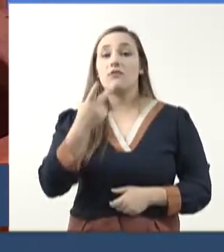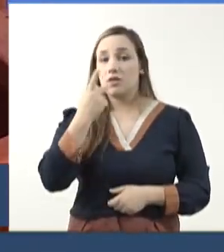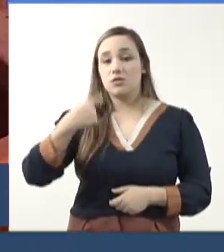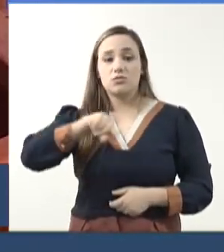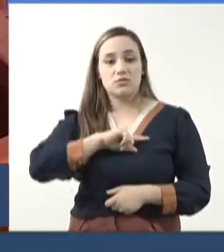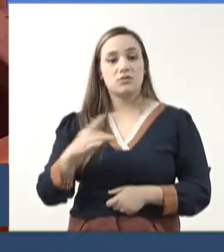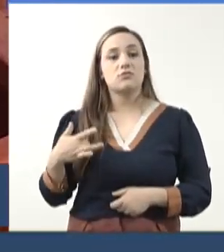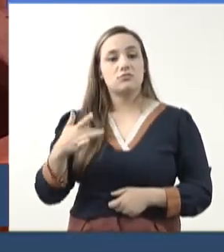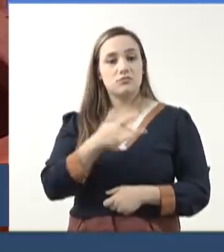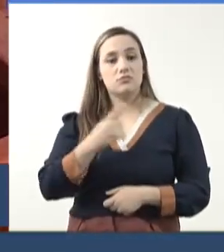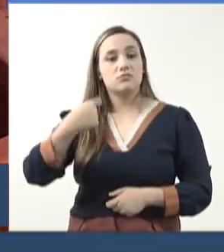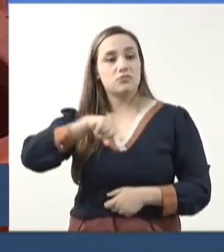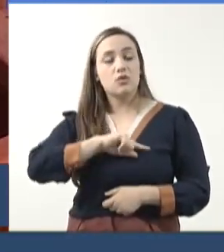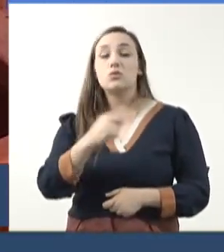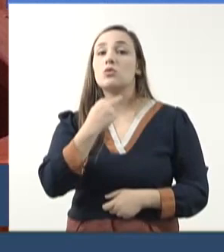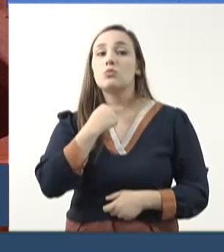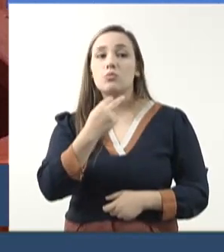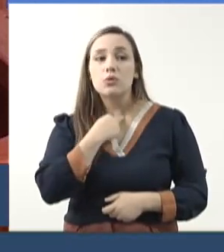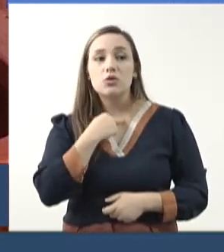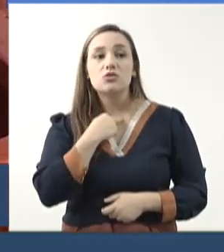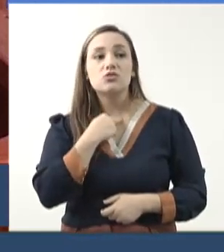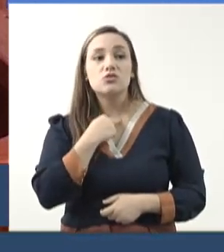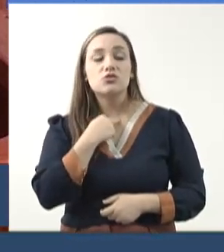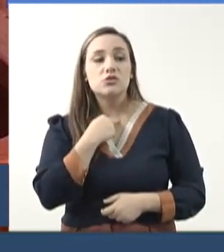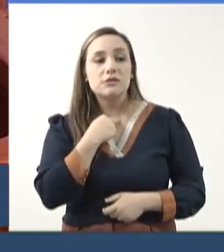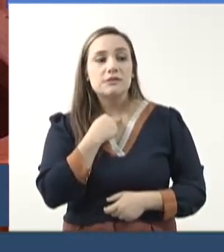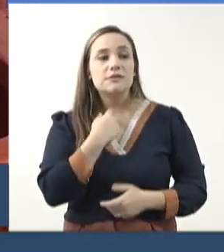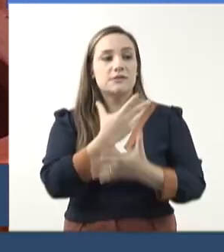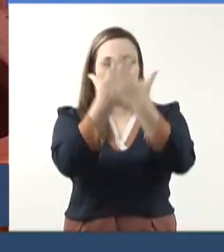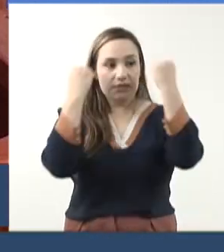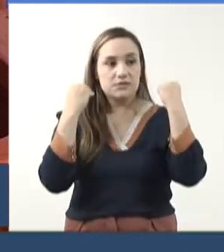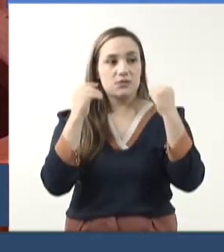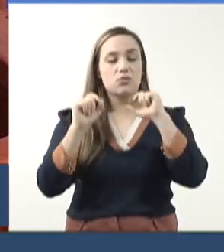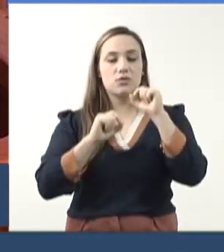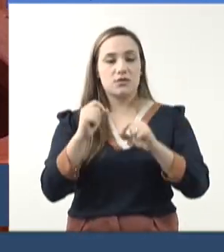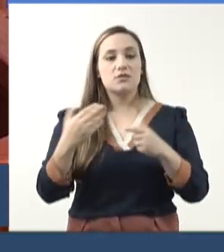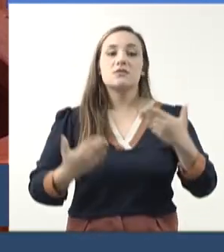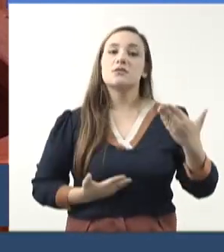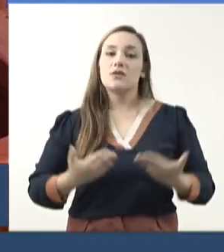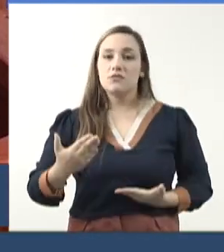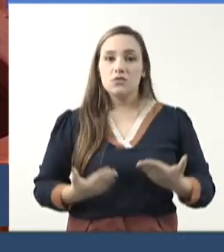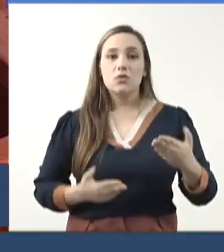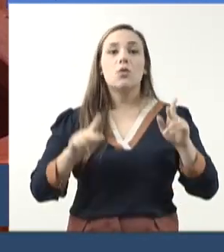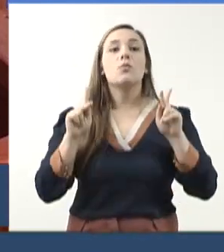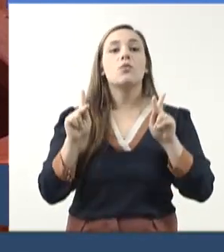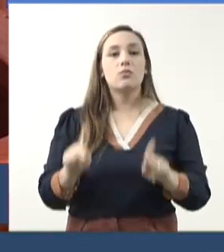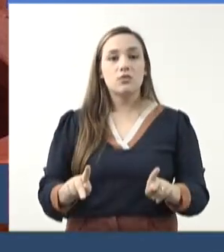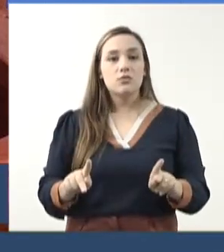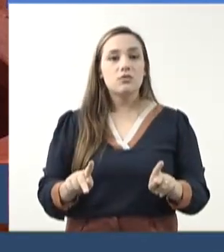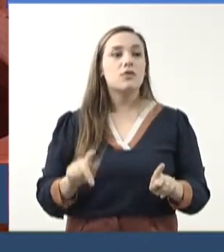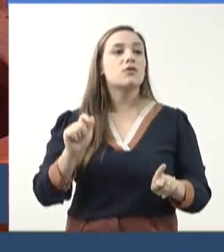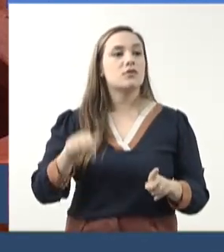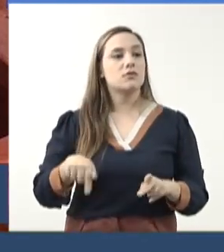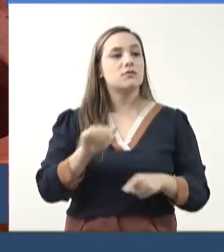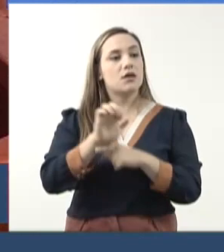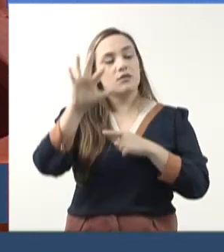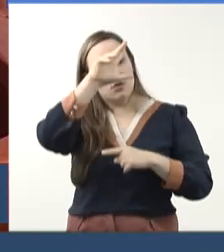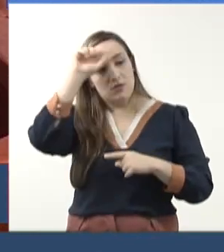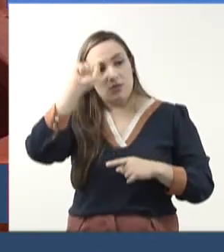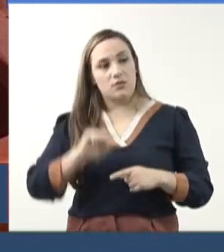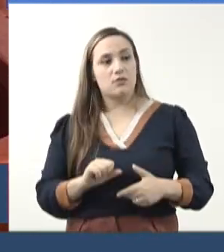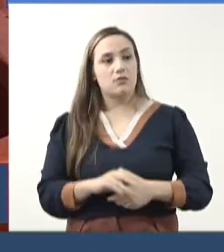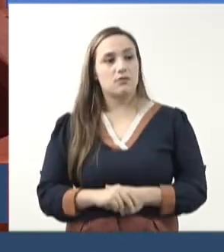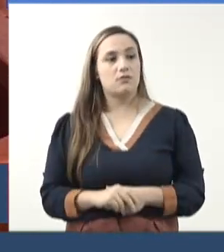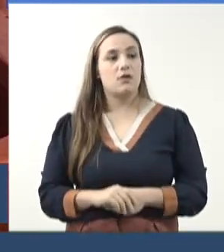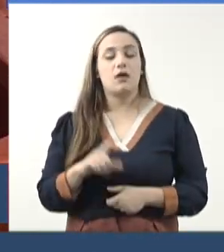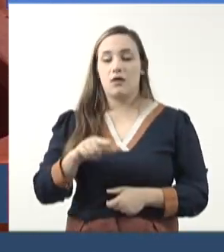saúde, nós não podemos deixar de falar sobre a importância de servidores e servidoras públicas no estado do Mato Grosso do Sul,